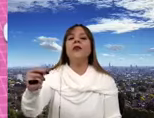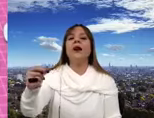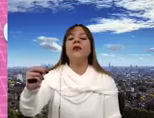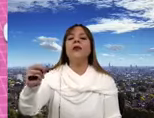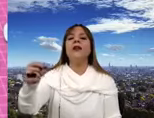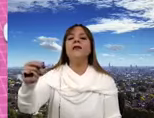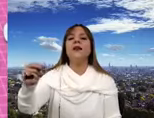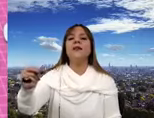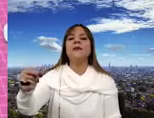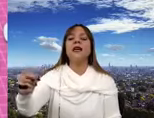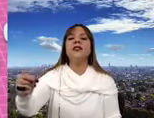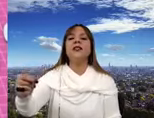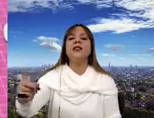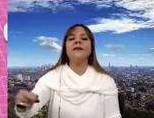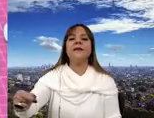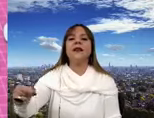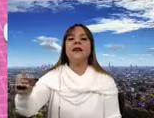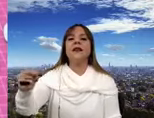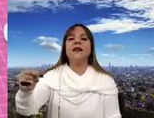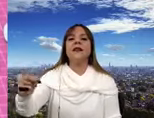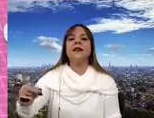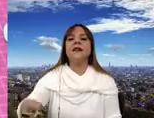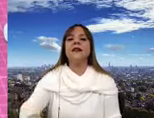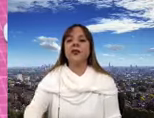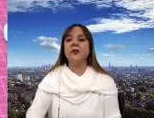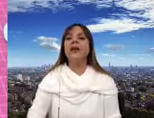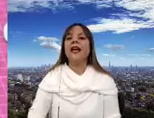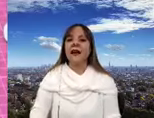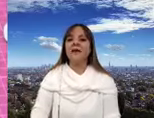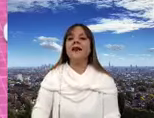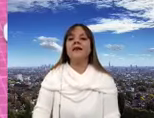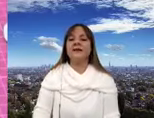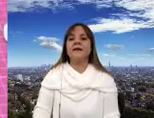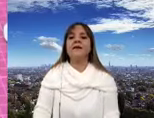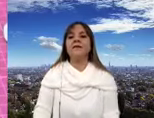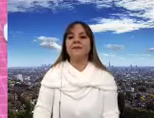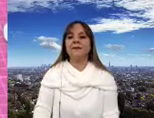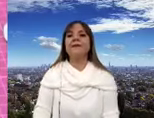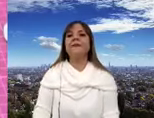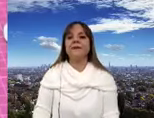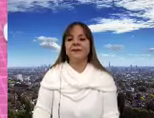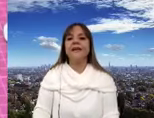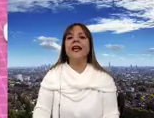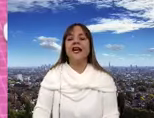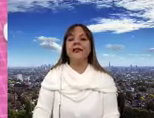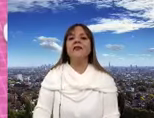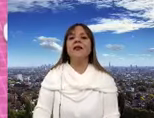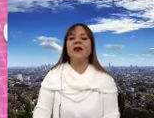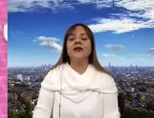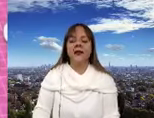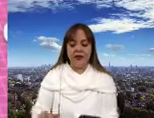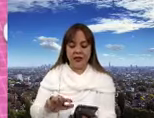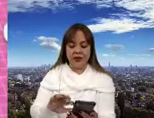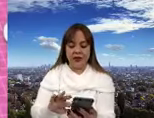agulhão mesmo, né? De É de boneca mesmo, porque boneca eu uso mesmo. essa para afundar o olho. É, que você falou, é